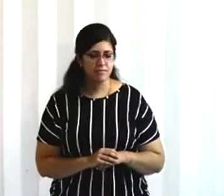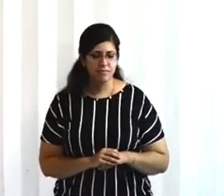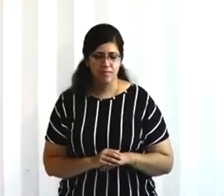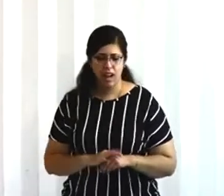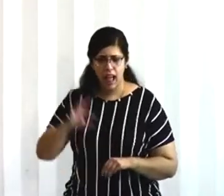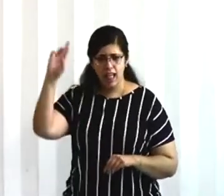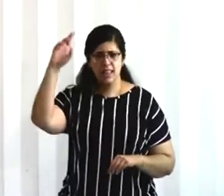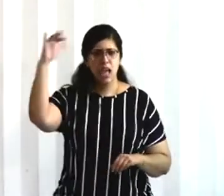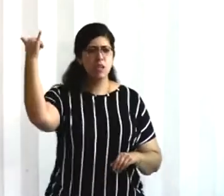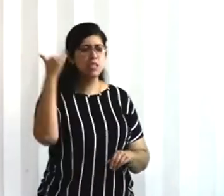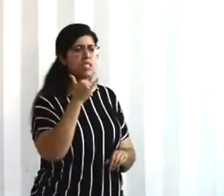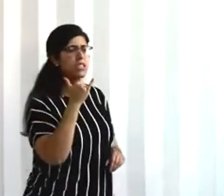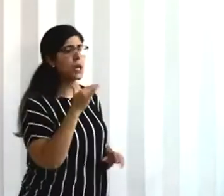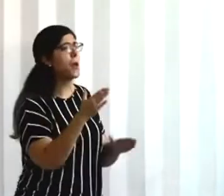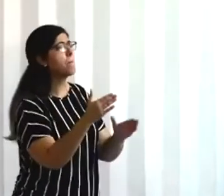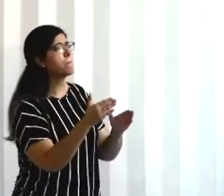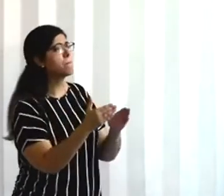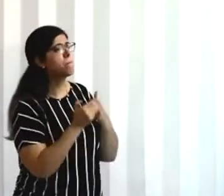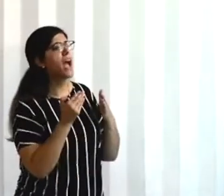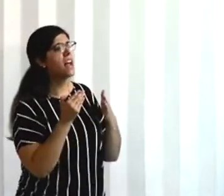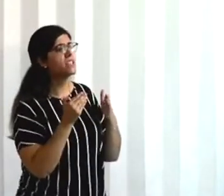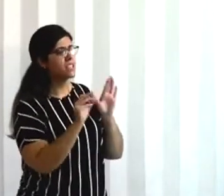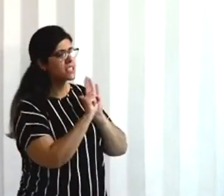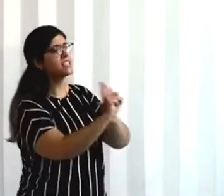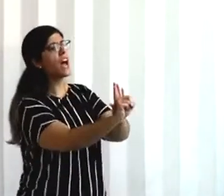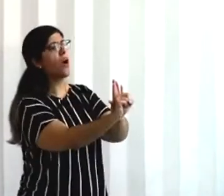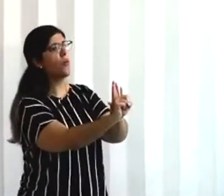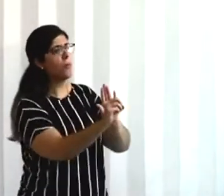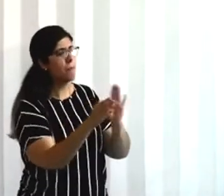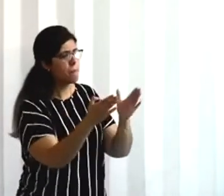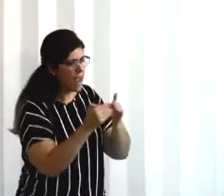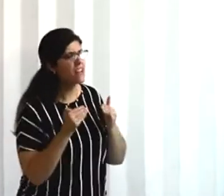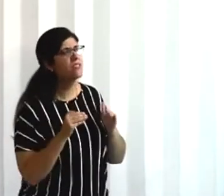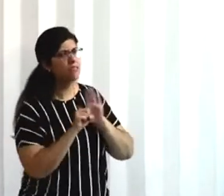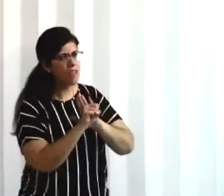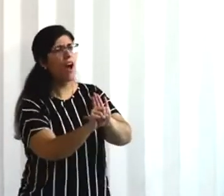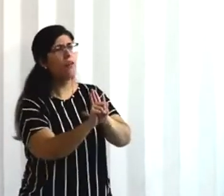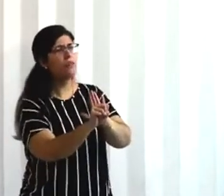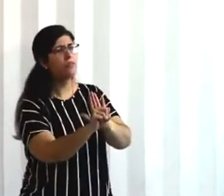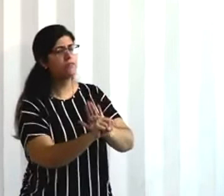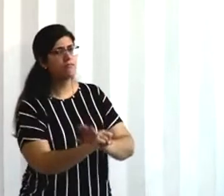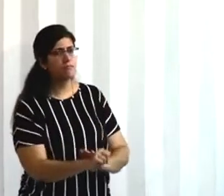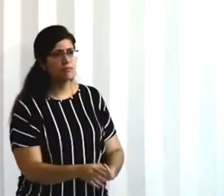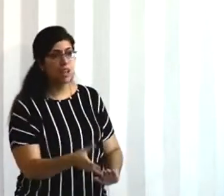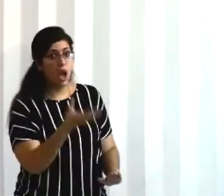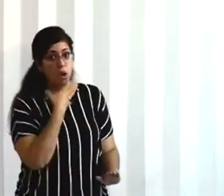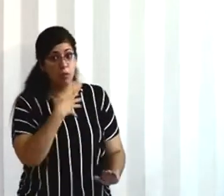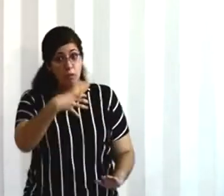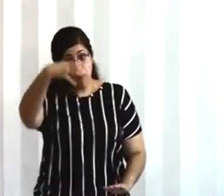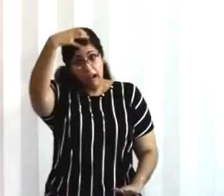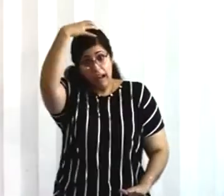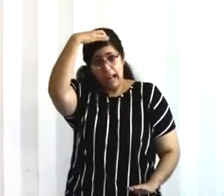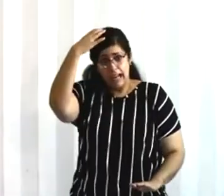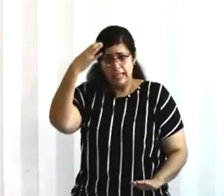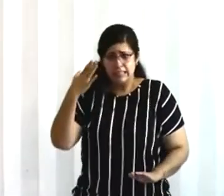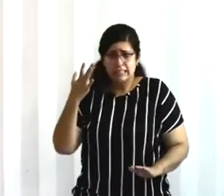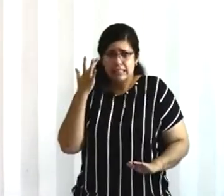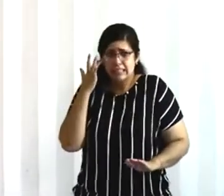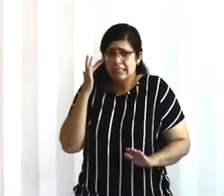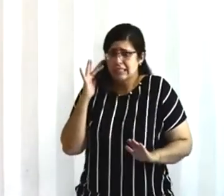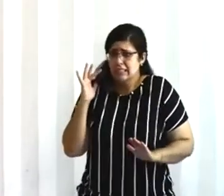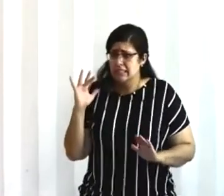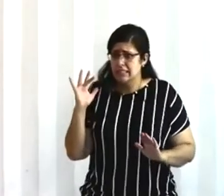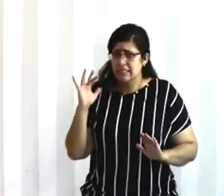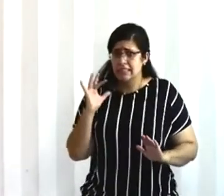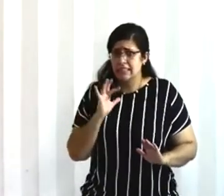um sinal, pede um sinal. E Acaz parece até, de certo modo,